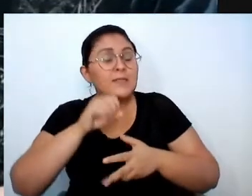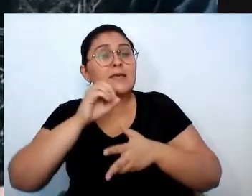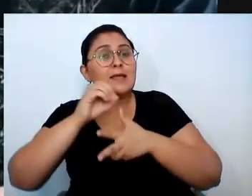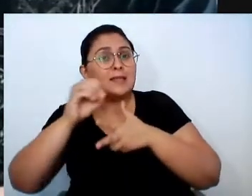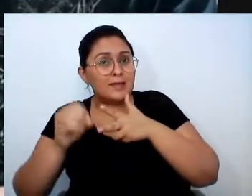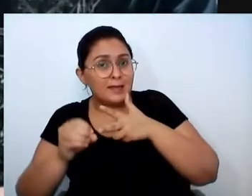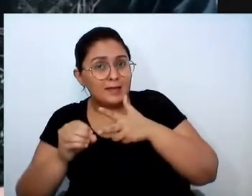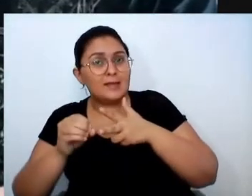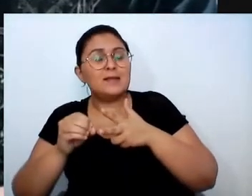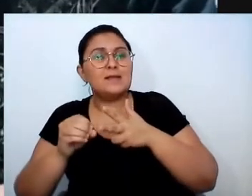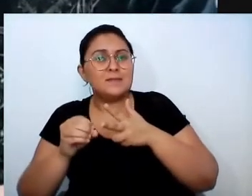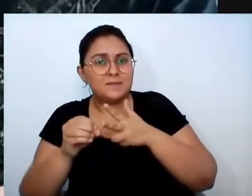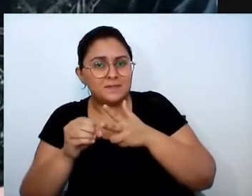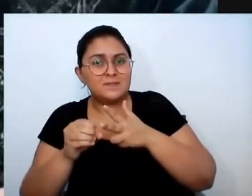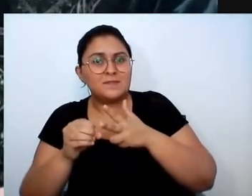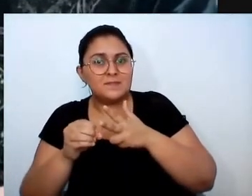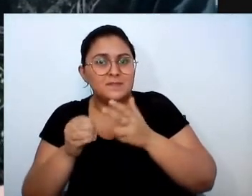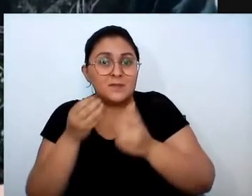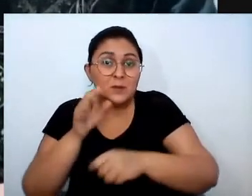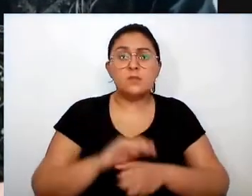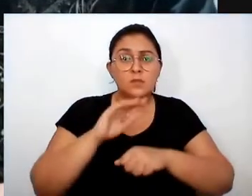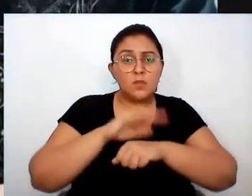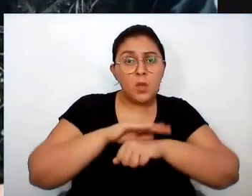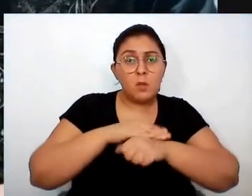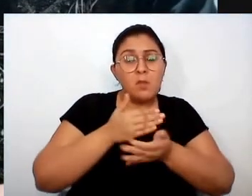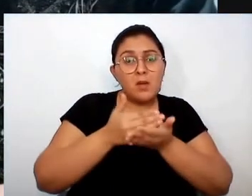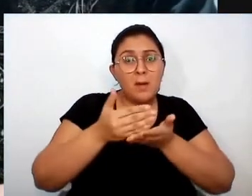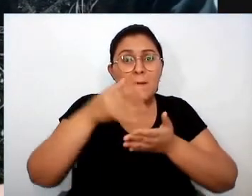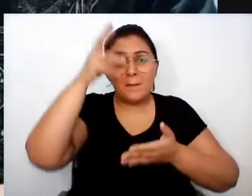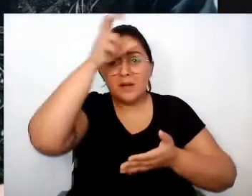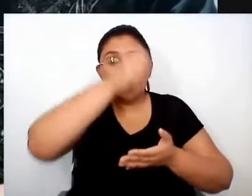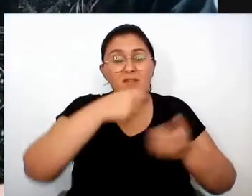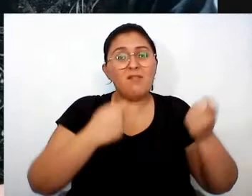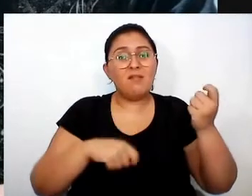conheci inicialmente, né, quando